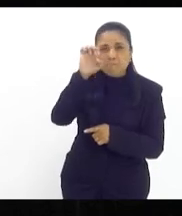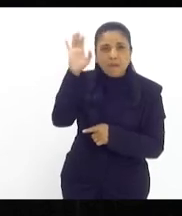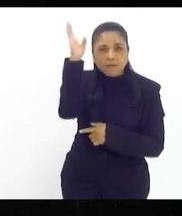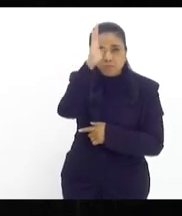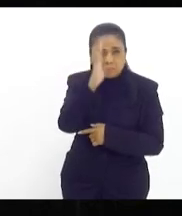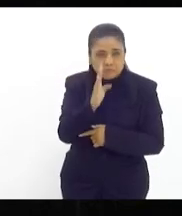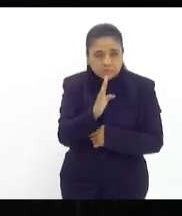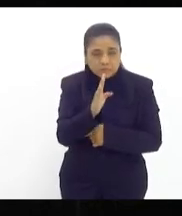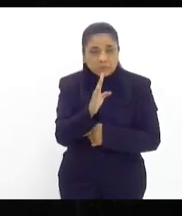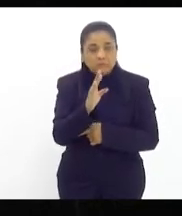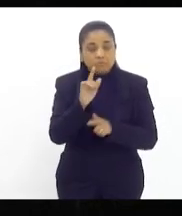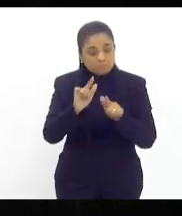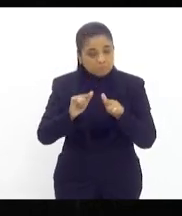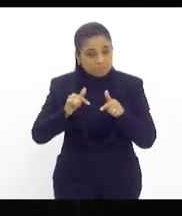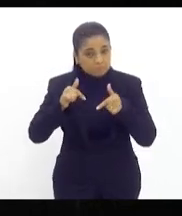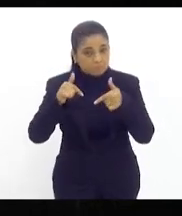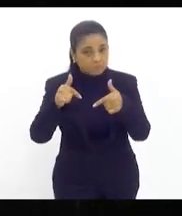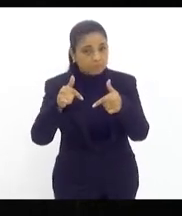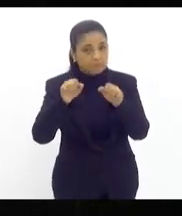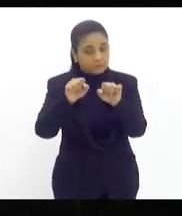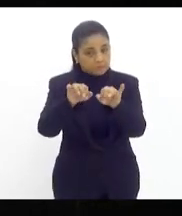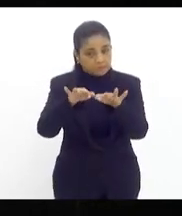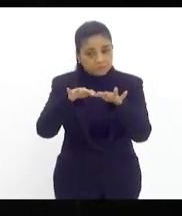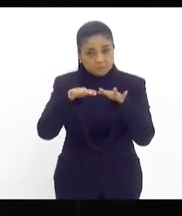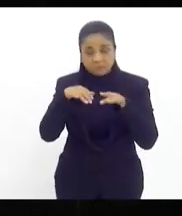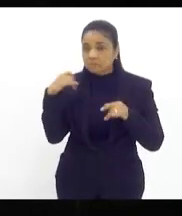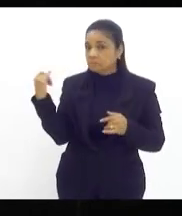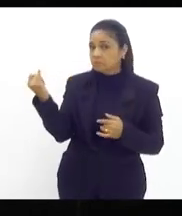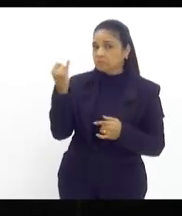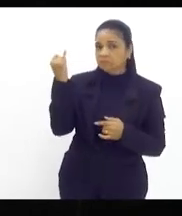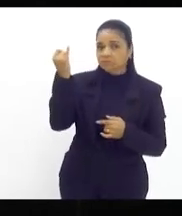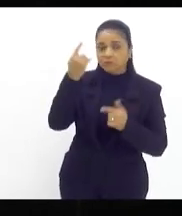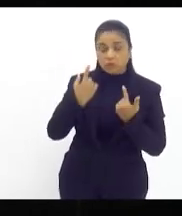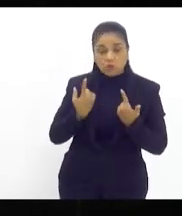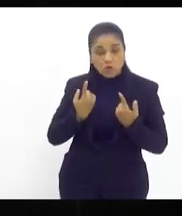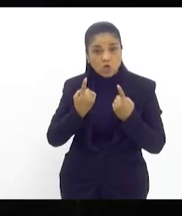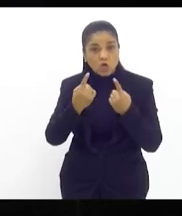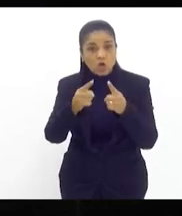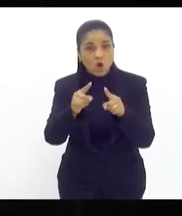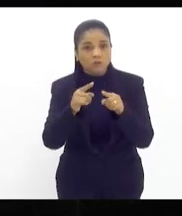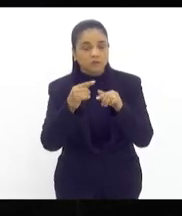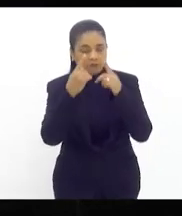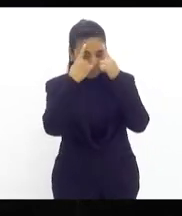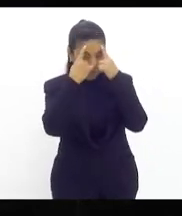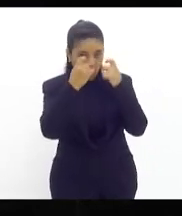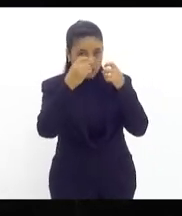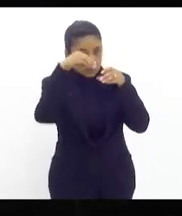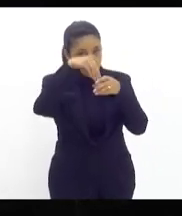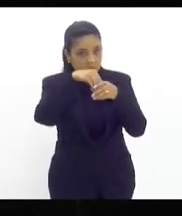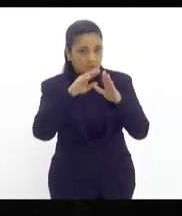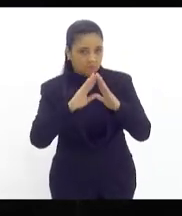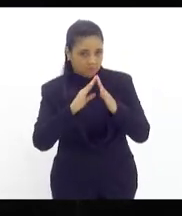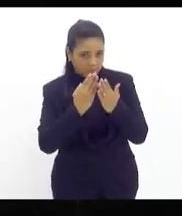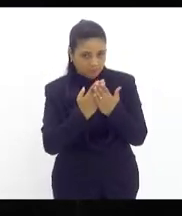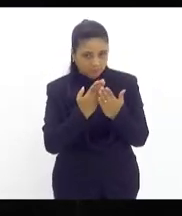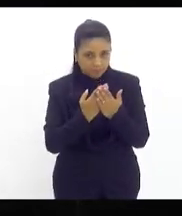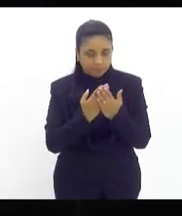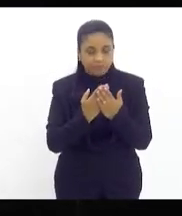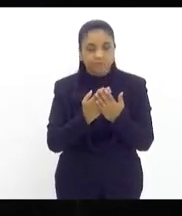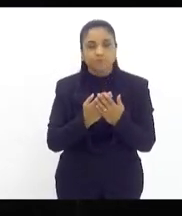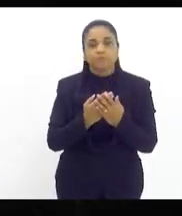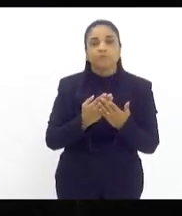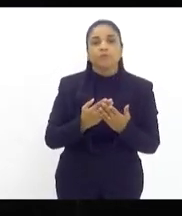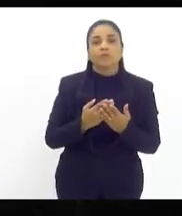parlamentares muito importantes para a gente combater a violência dentro das nossas escolas quero aqui inclusive